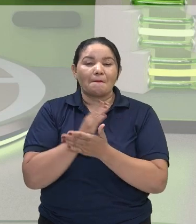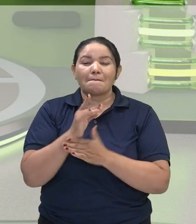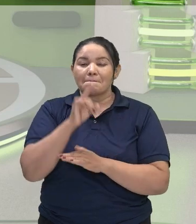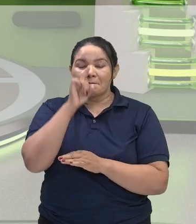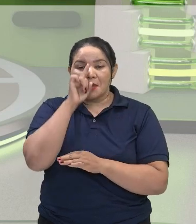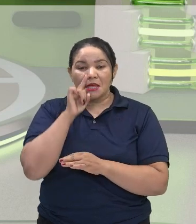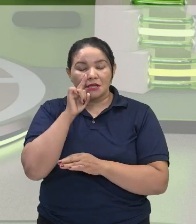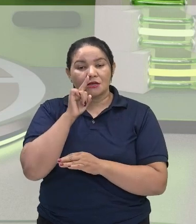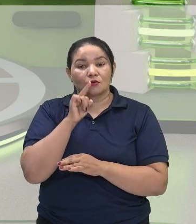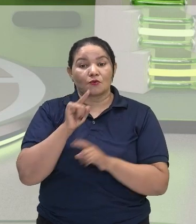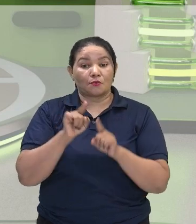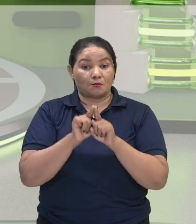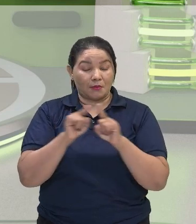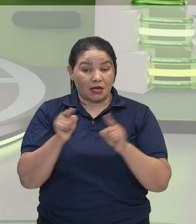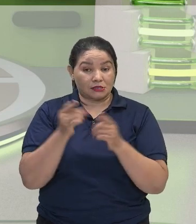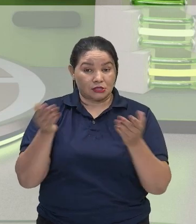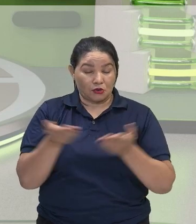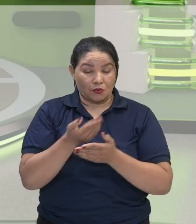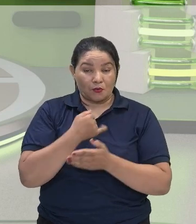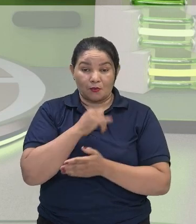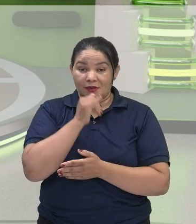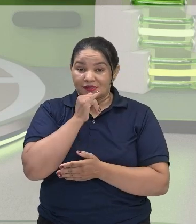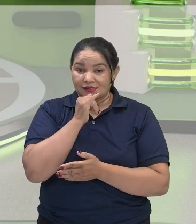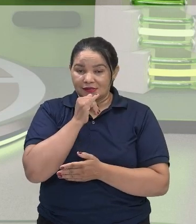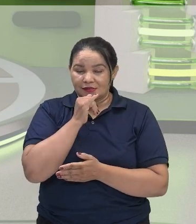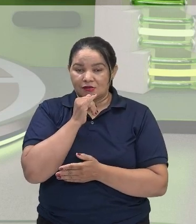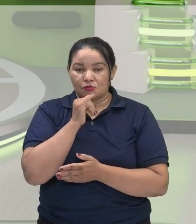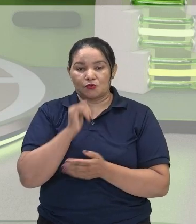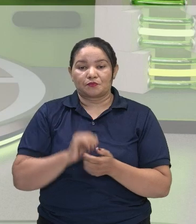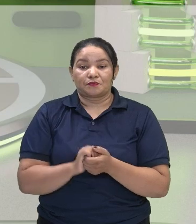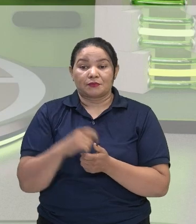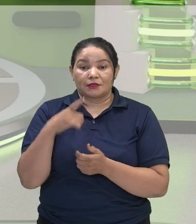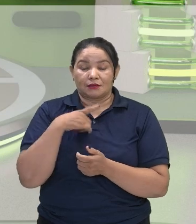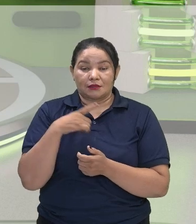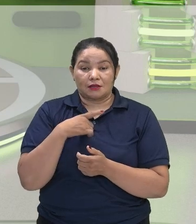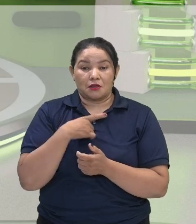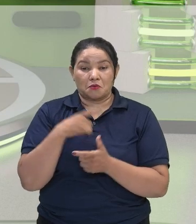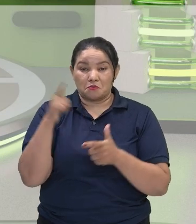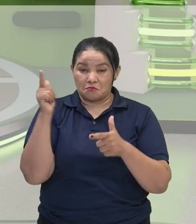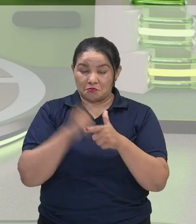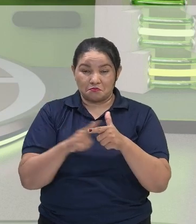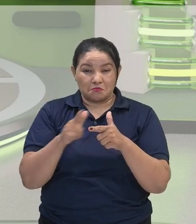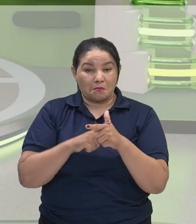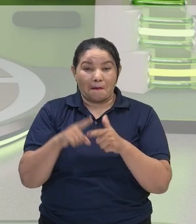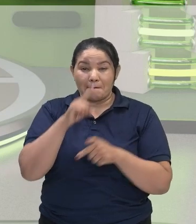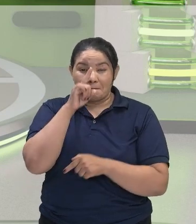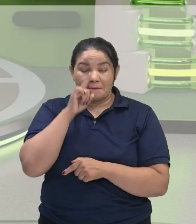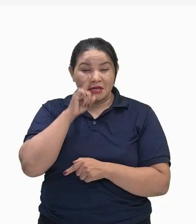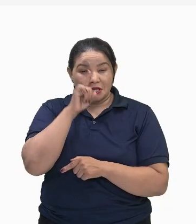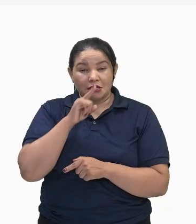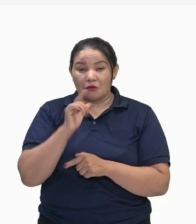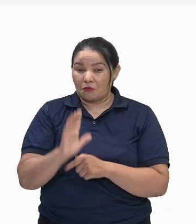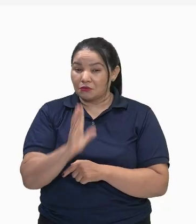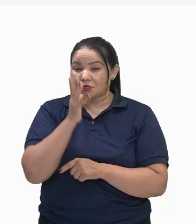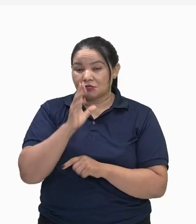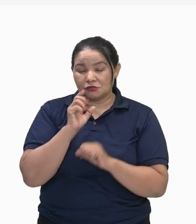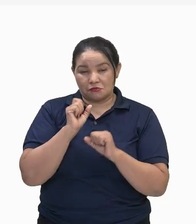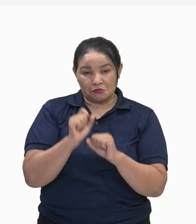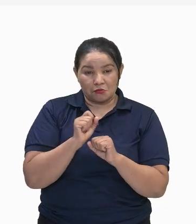gente vai ver um exemplo bem clássico, que é os acidentes nucleares, tá? Então vamos observar